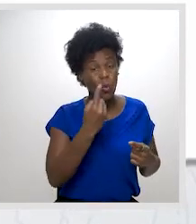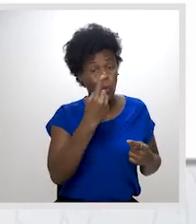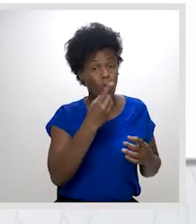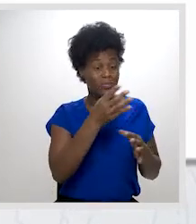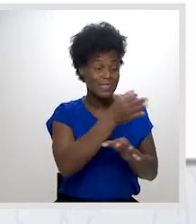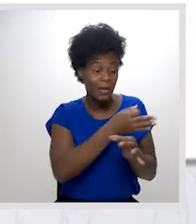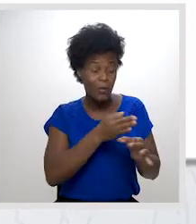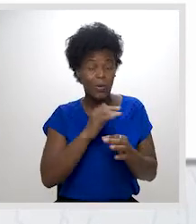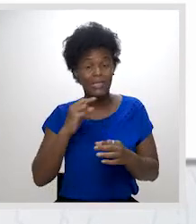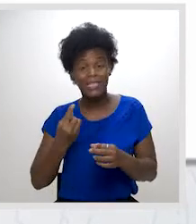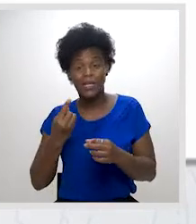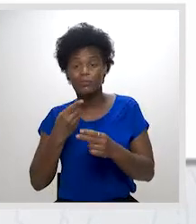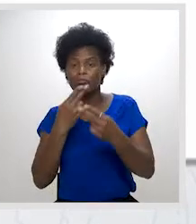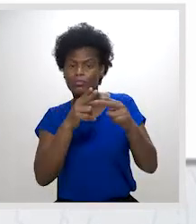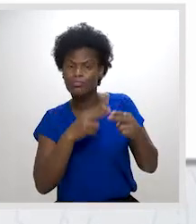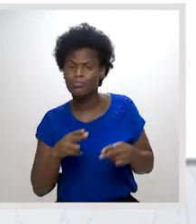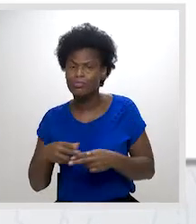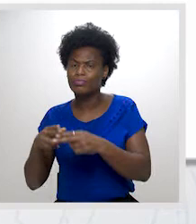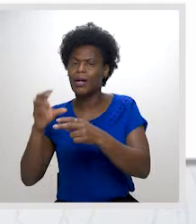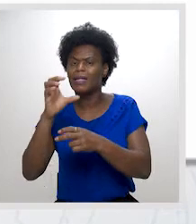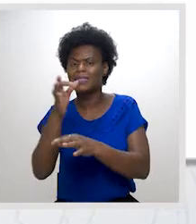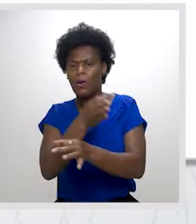seres unicelulares e os seres